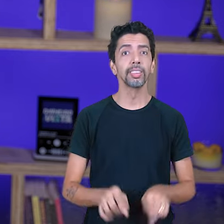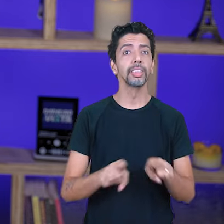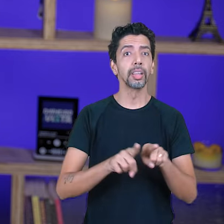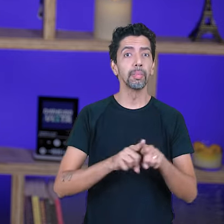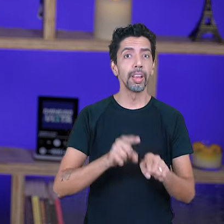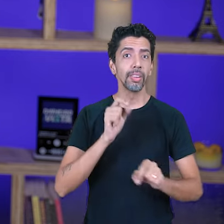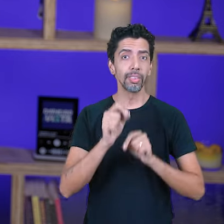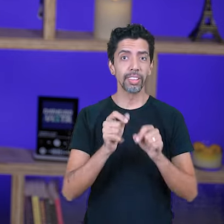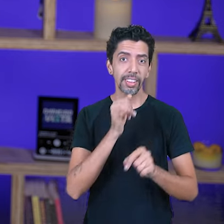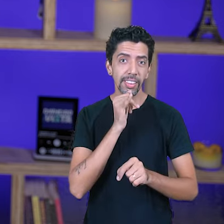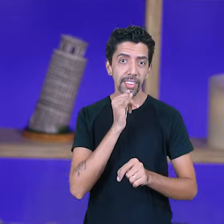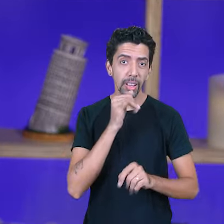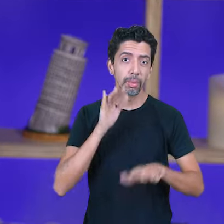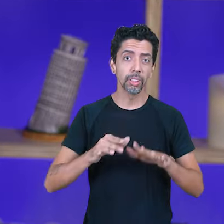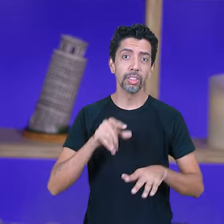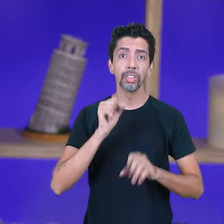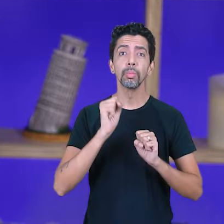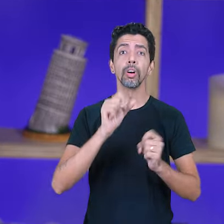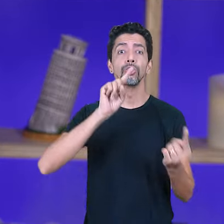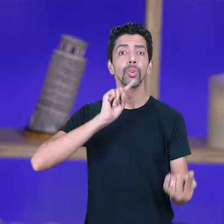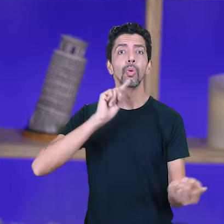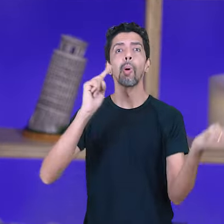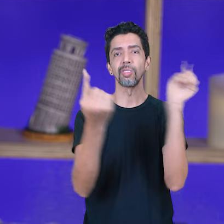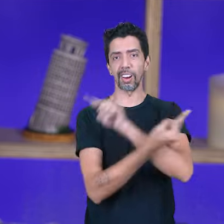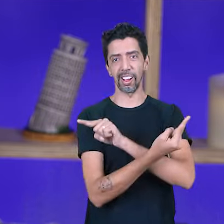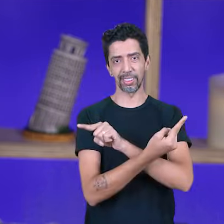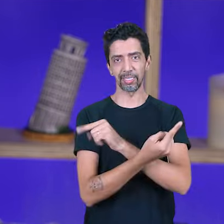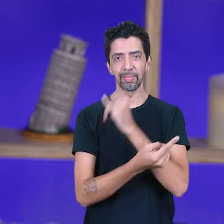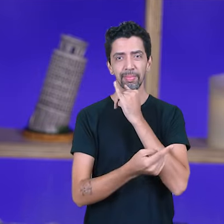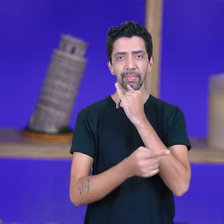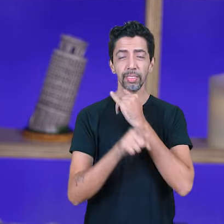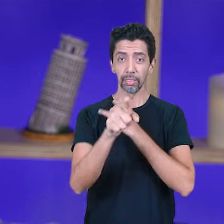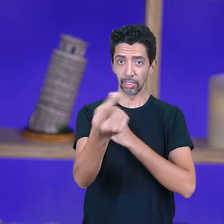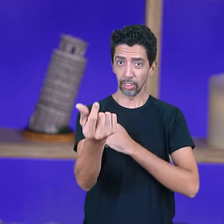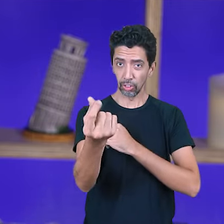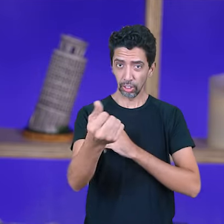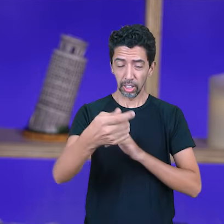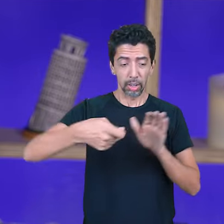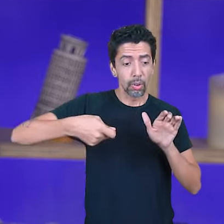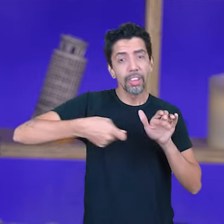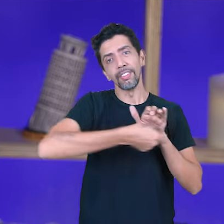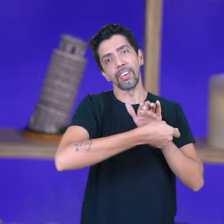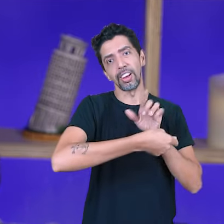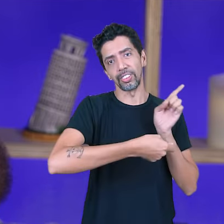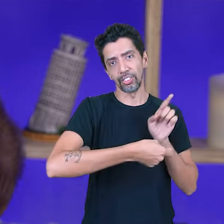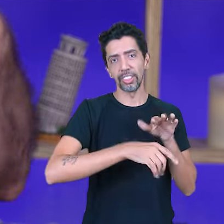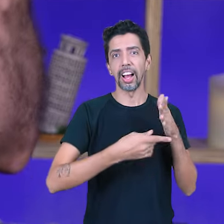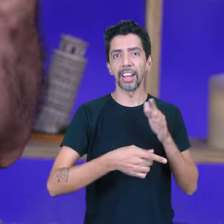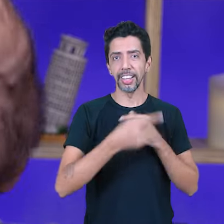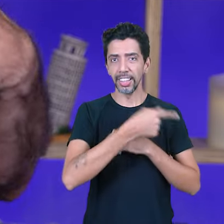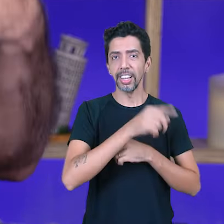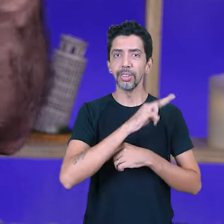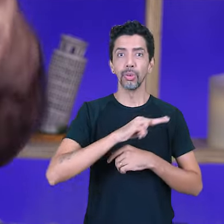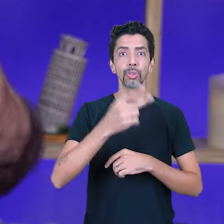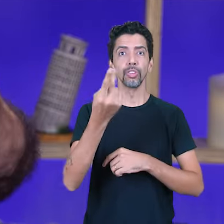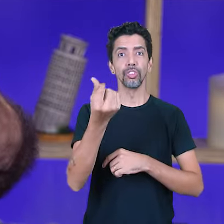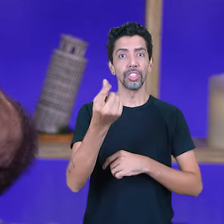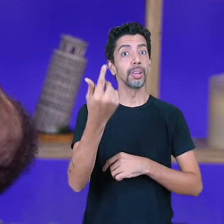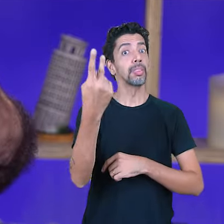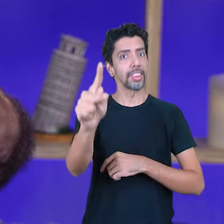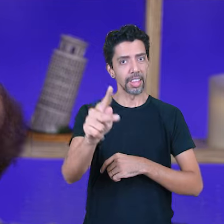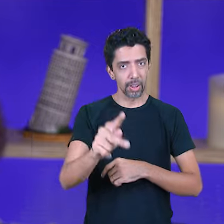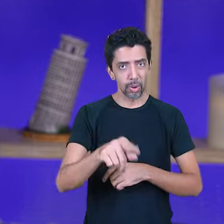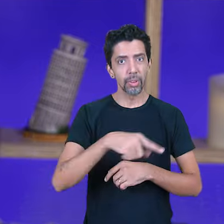e ele ficar devedor para você que é quando você investe no banco lembra-se Quando você deposita no banco aplica faz uma